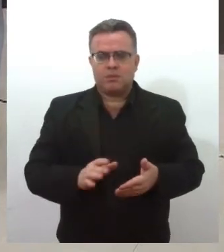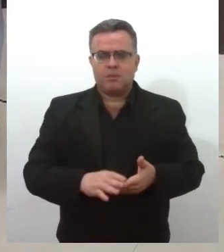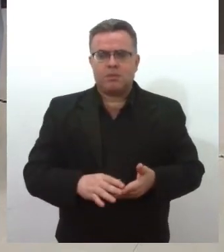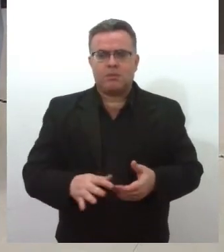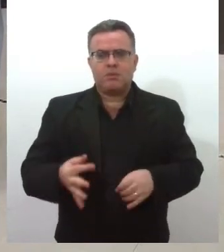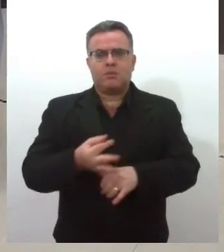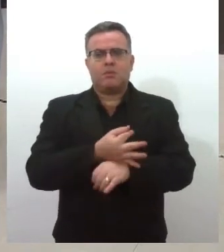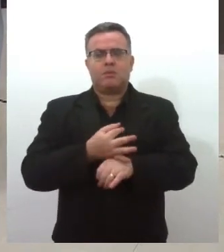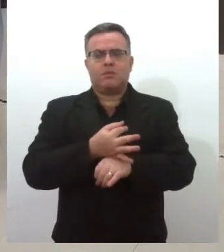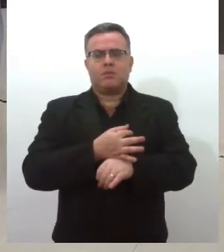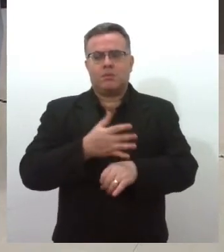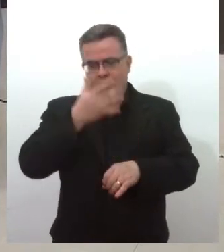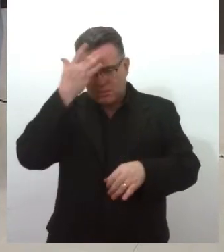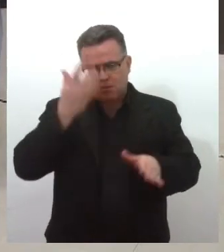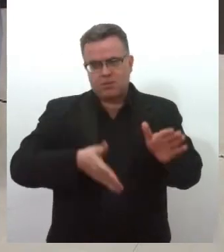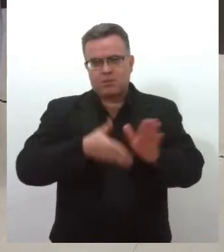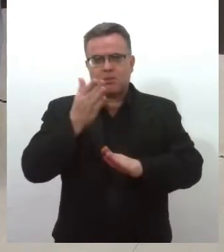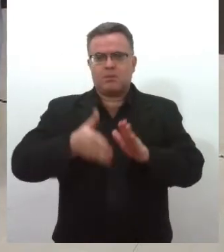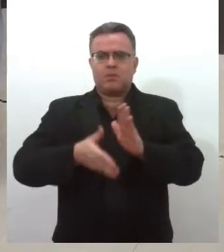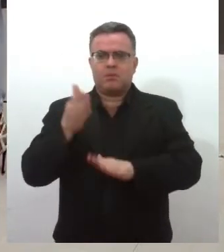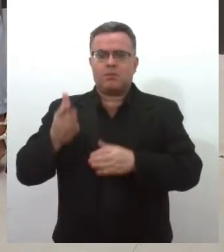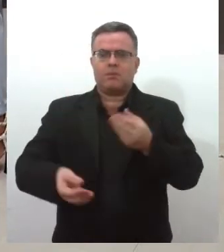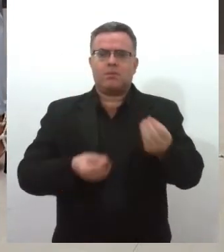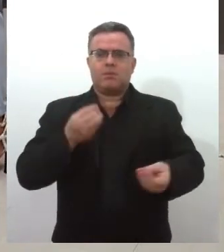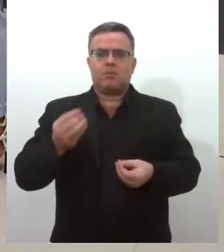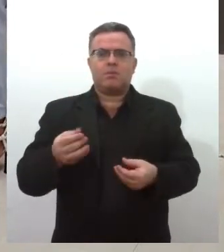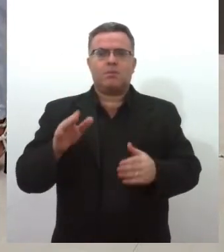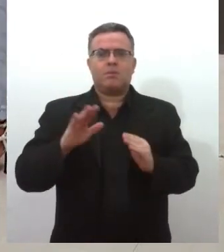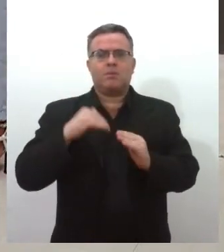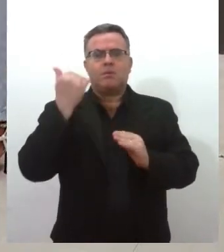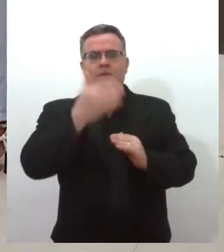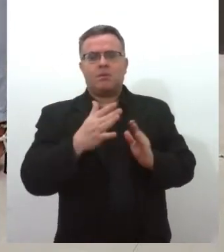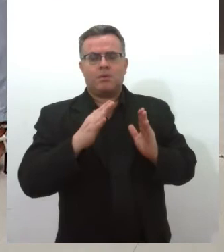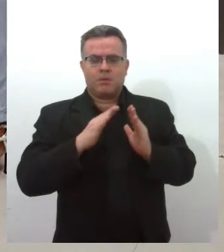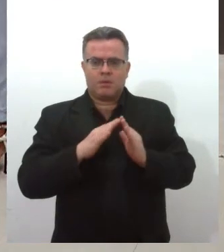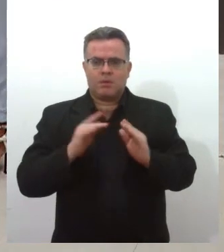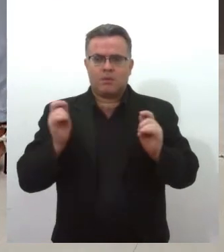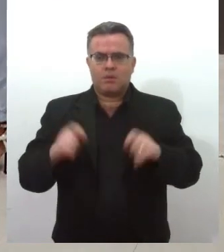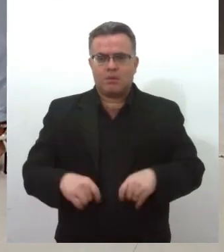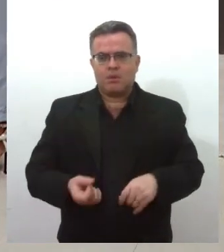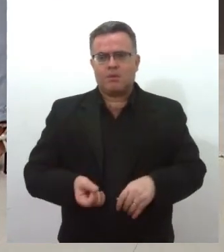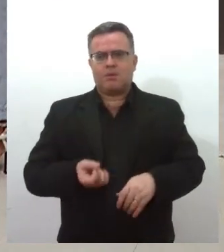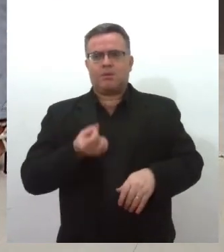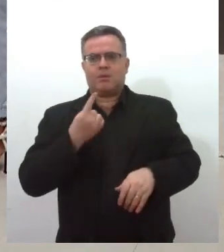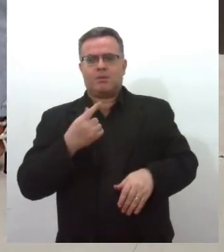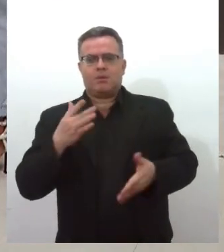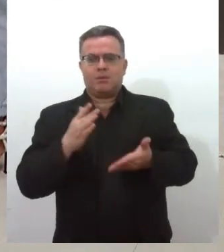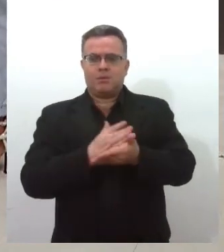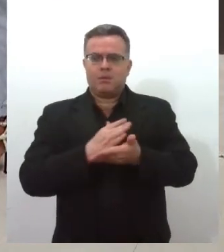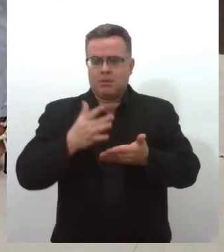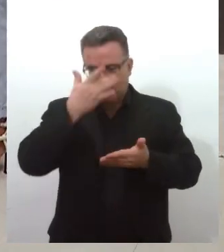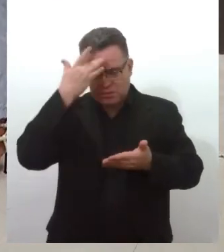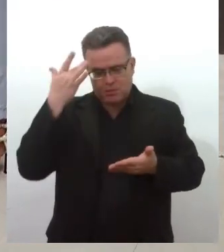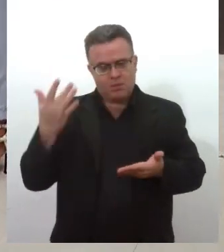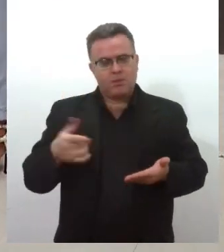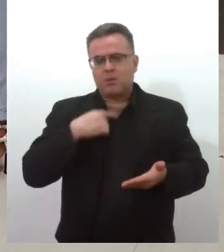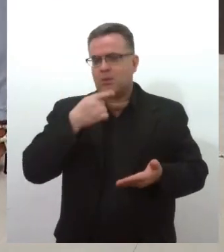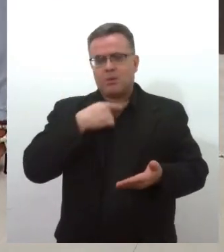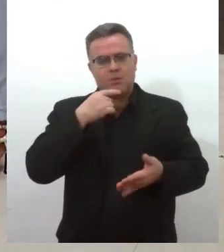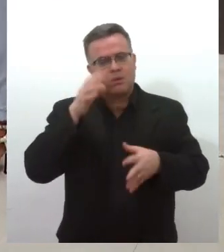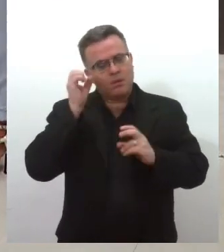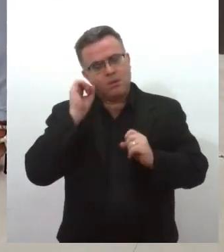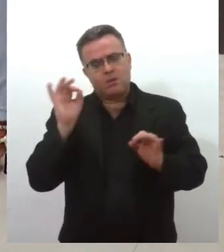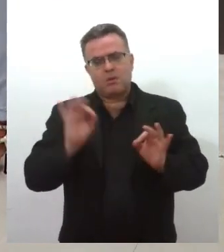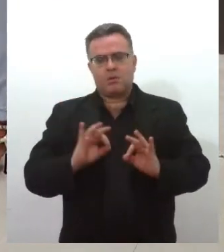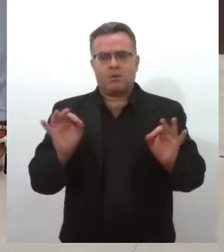também, muitas pessoas viajando, né? Com relação a dormir fora de casa, muitas vezes isso é estranho para muitas pessoas, né? As pessoas não conseguem dormir da